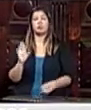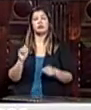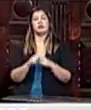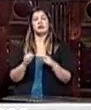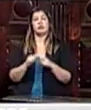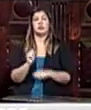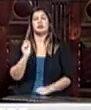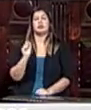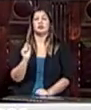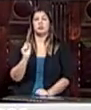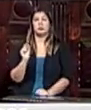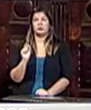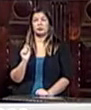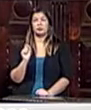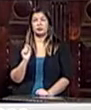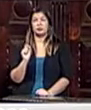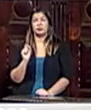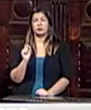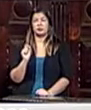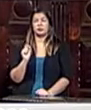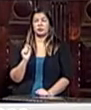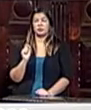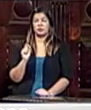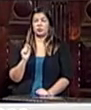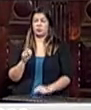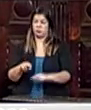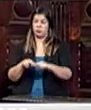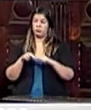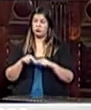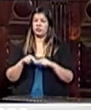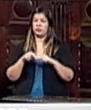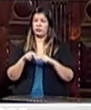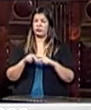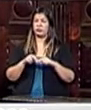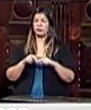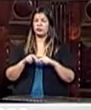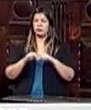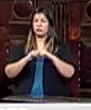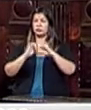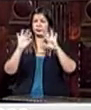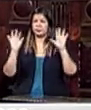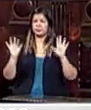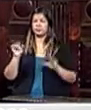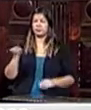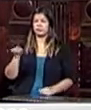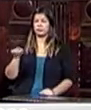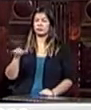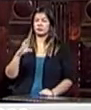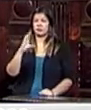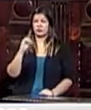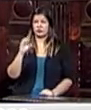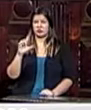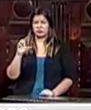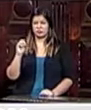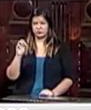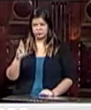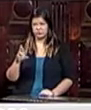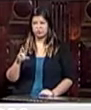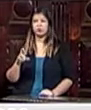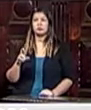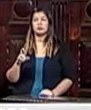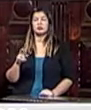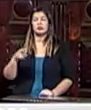fazendo com que, por motivos dados pelo senhor Collor de Mello,